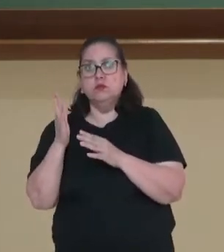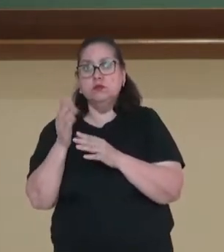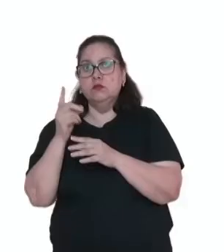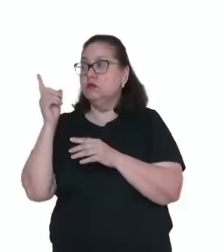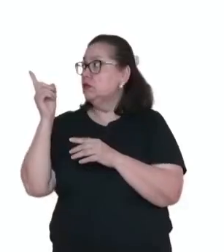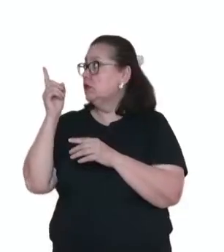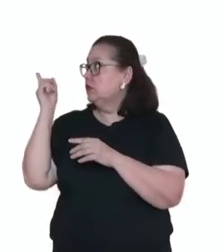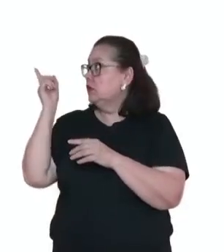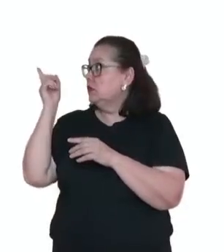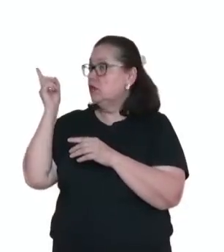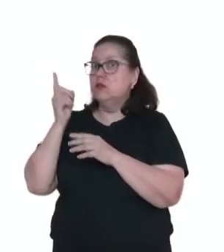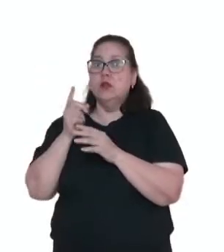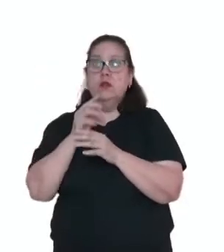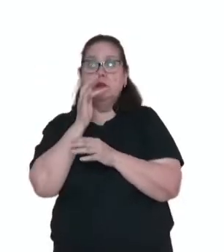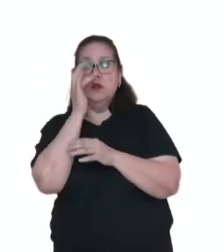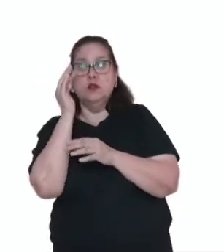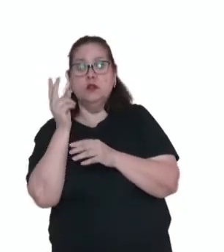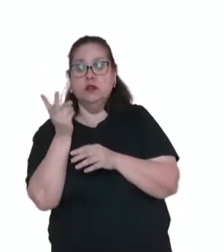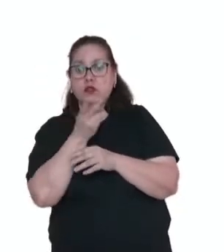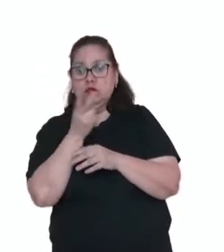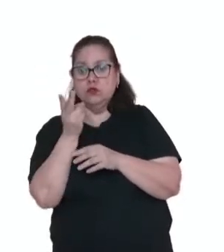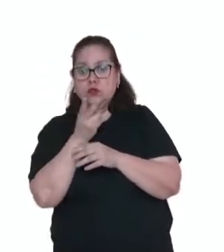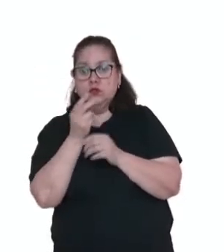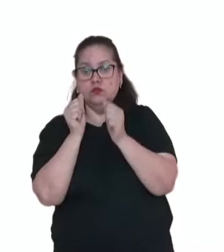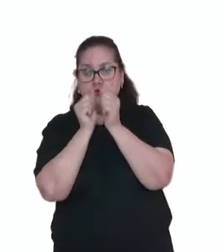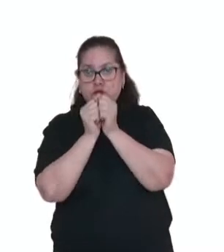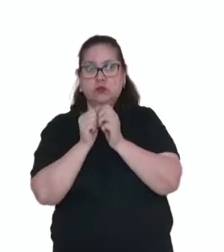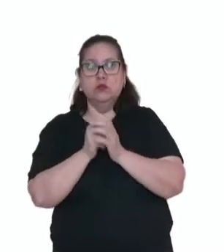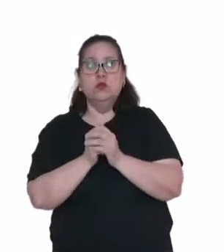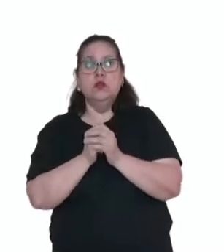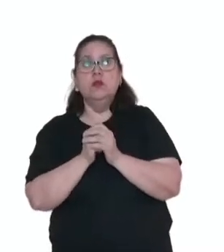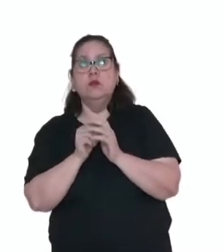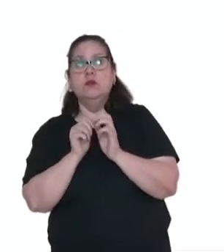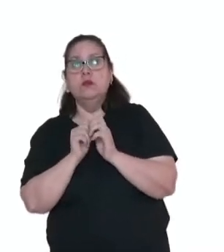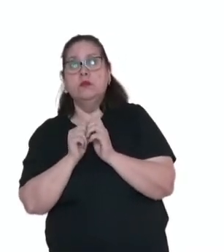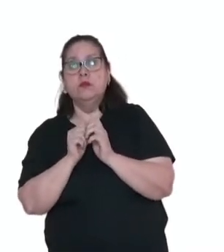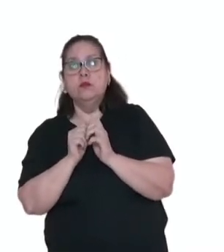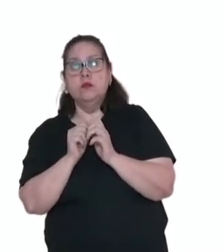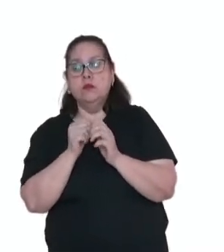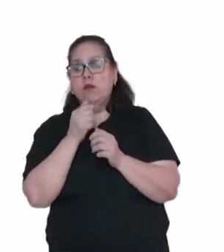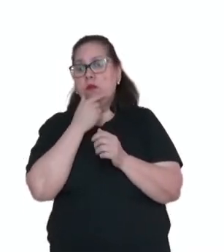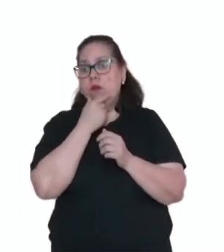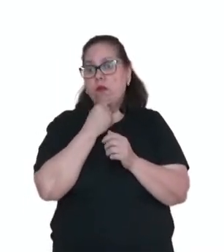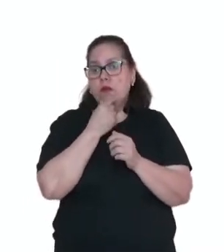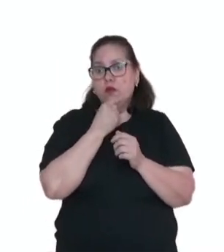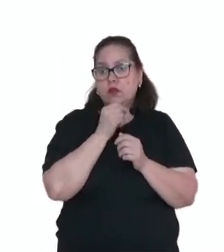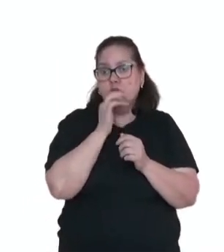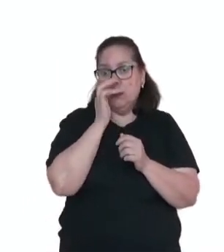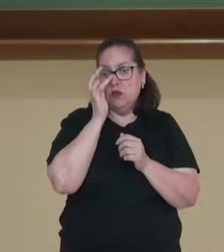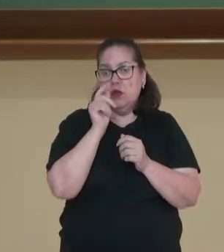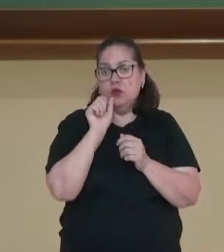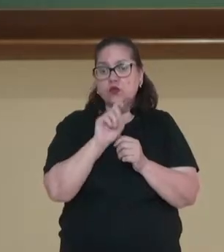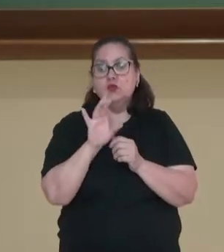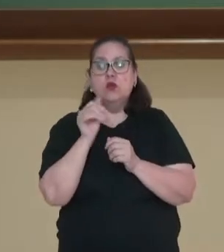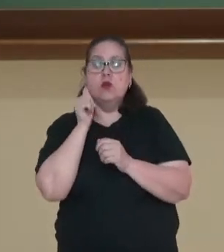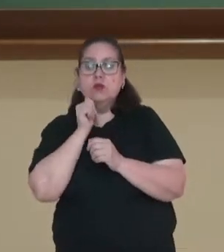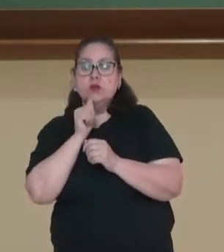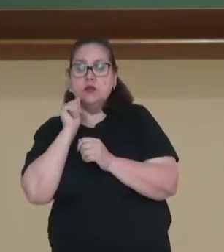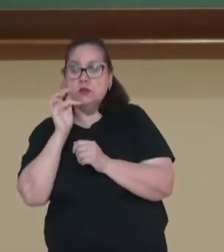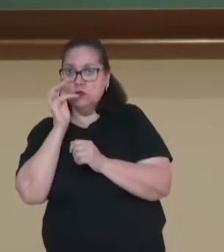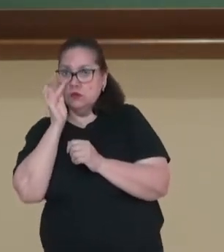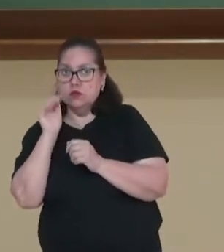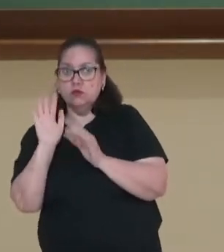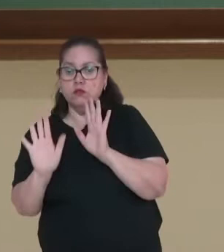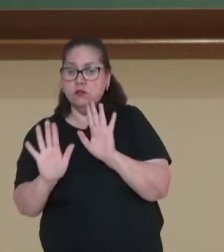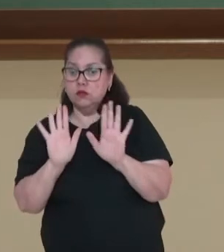que é o que a gente chama, né, de planta, que tem os dois sexos, tá? Ela pode ser, então, flor masculina ou flor só feminina,